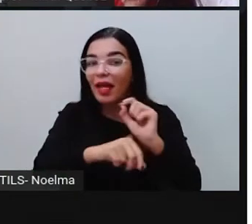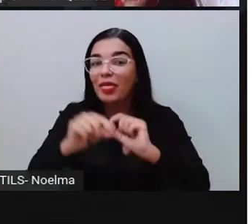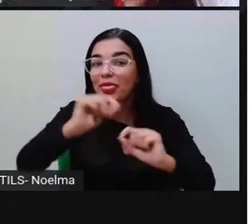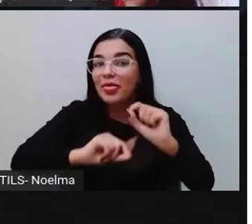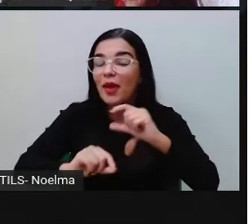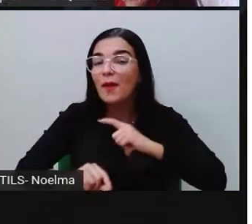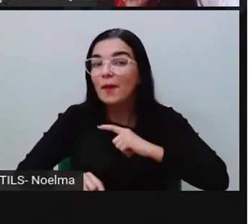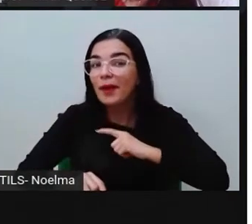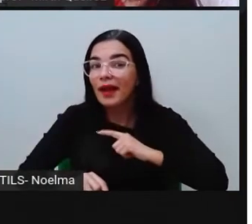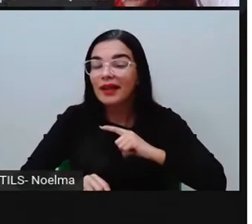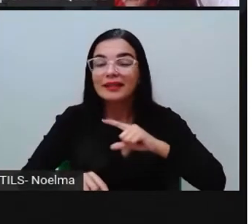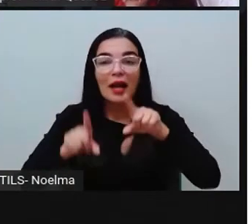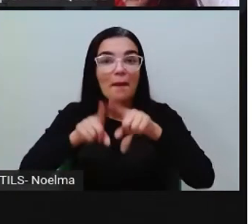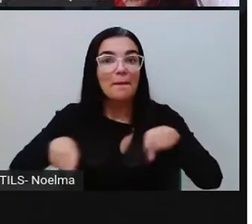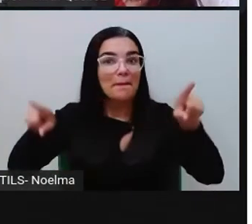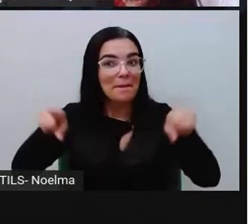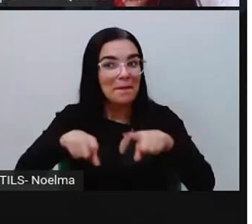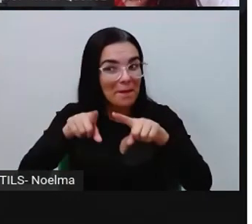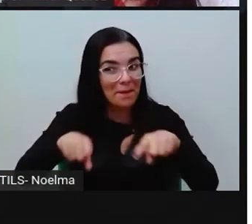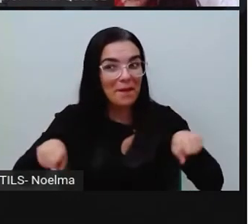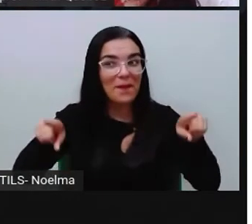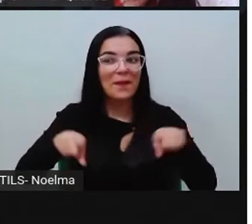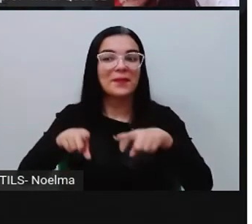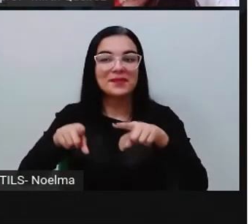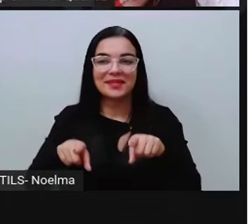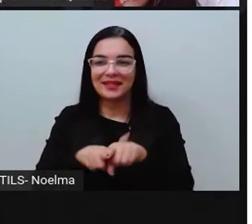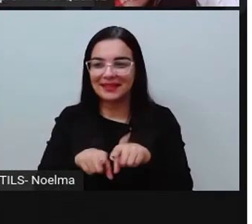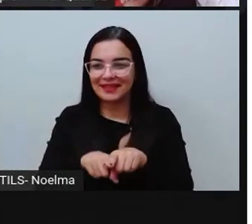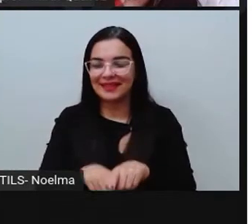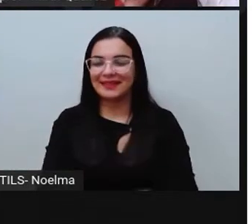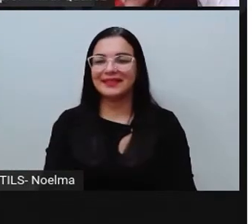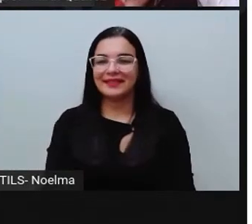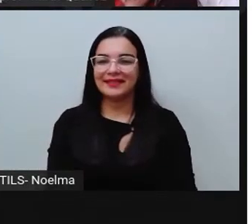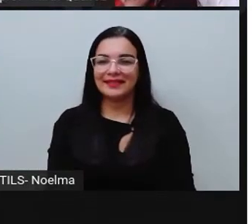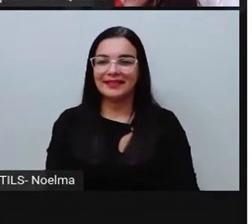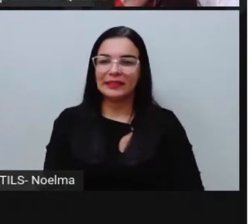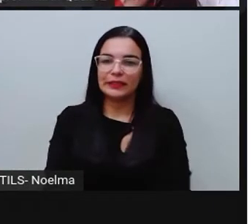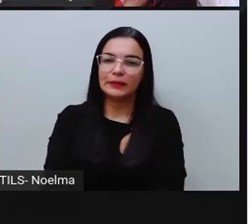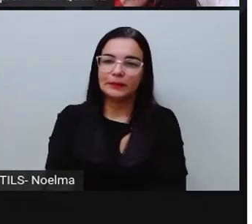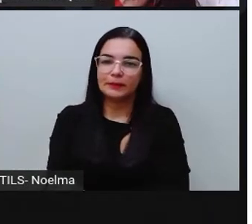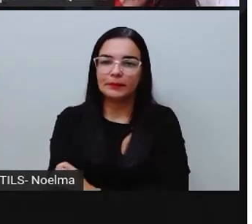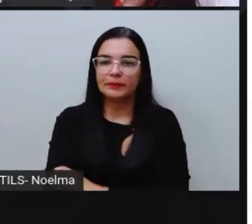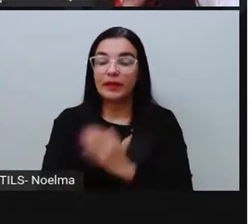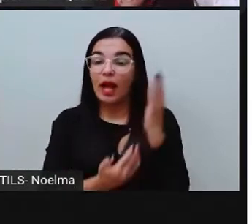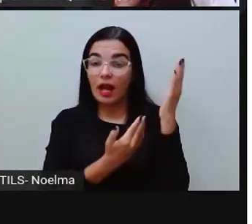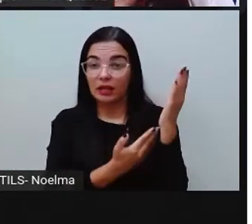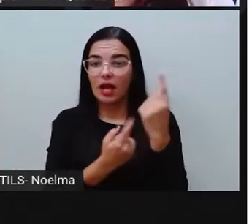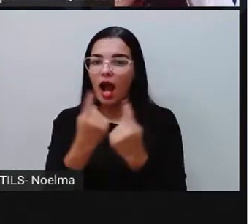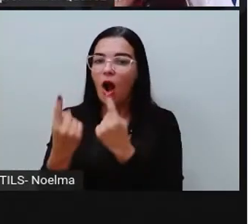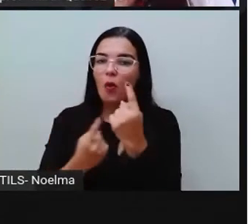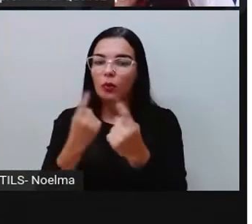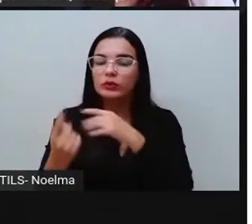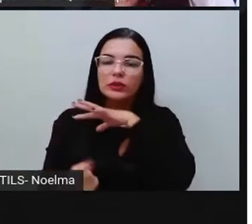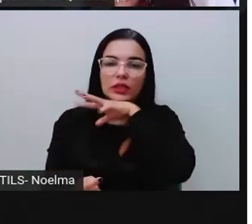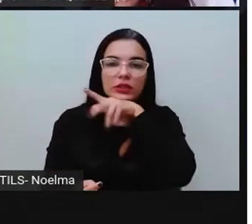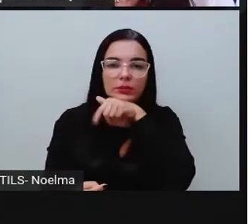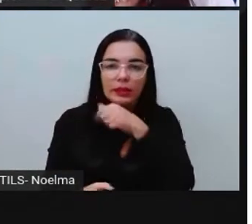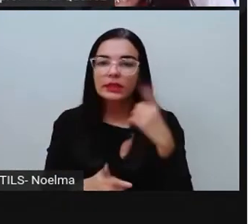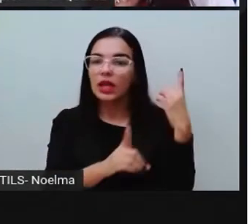utilizada em música, né? Esses são alguns dos animais que